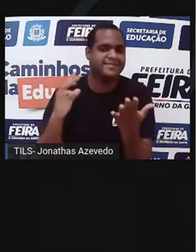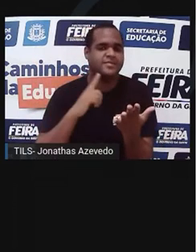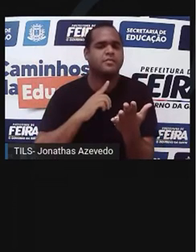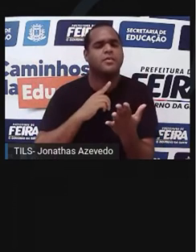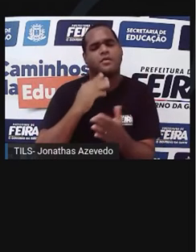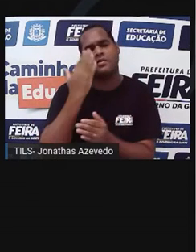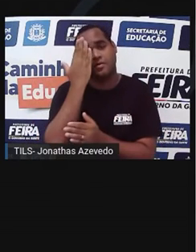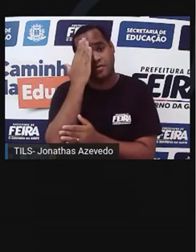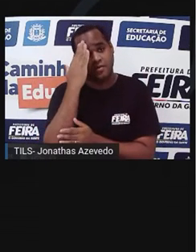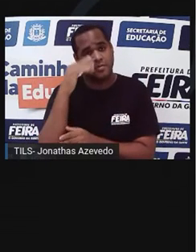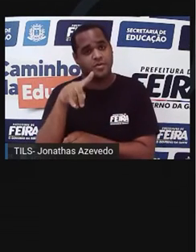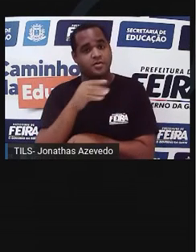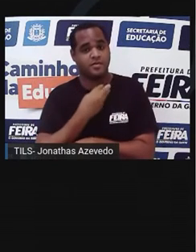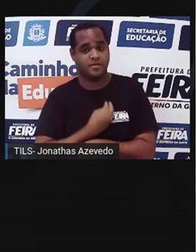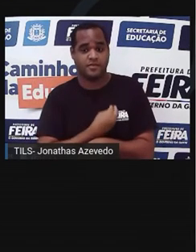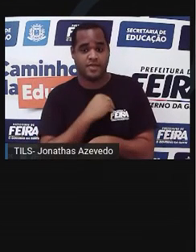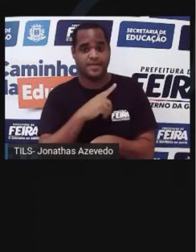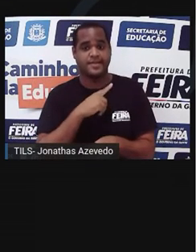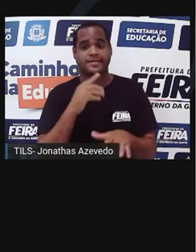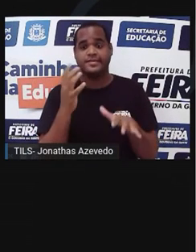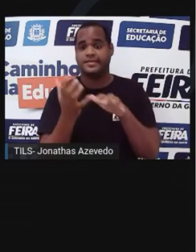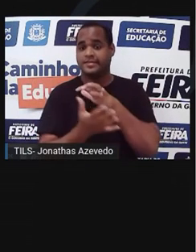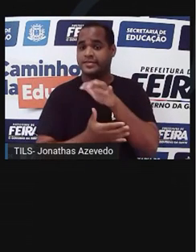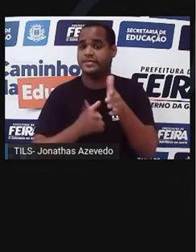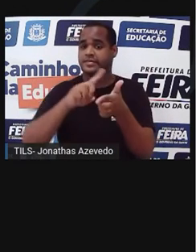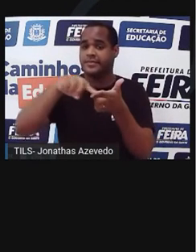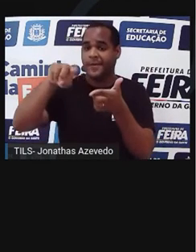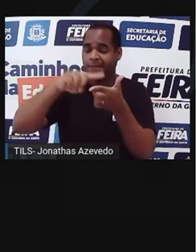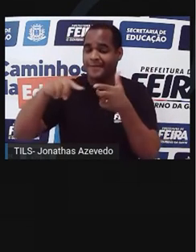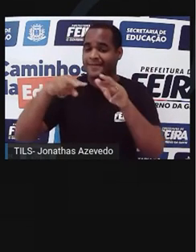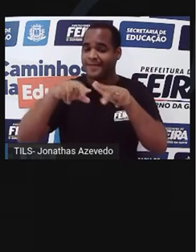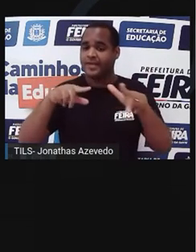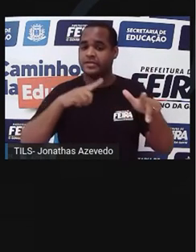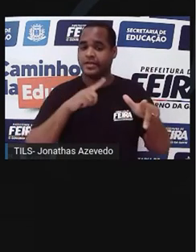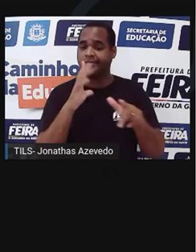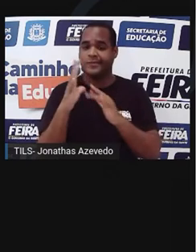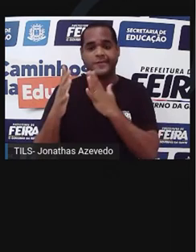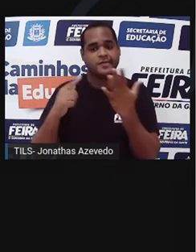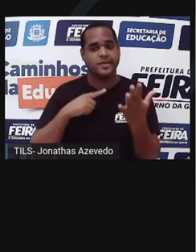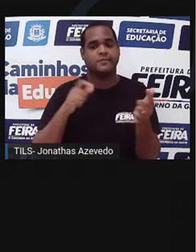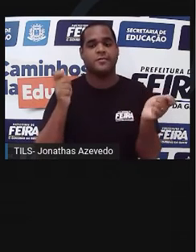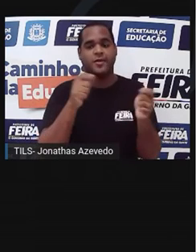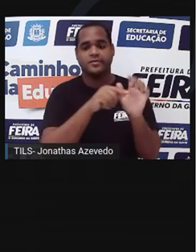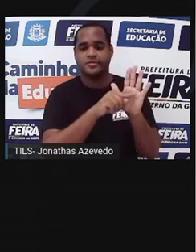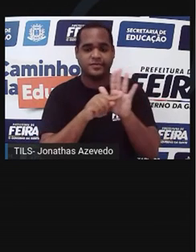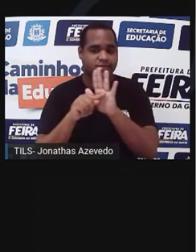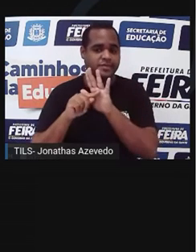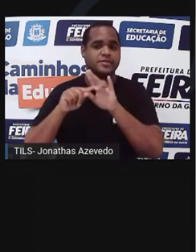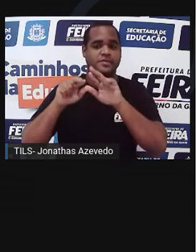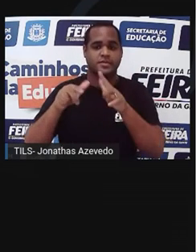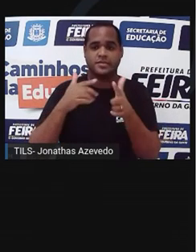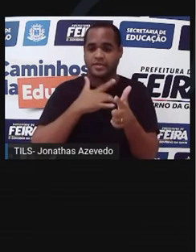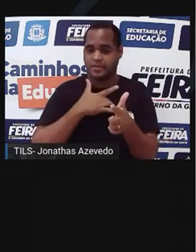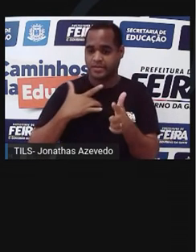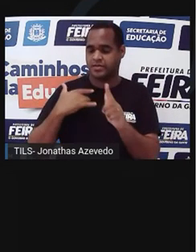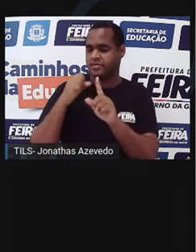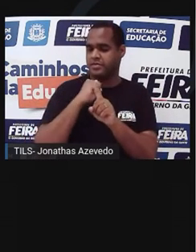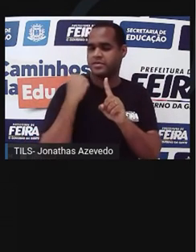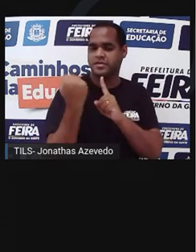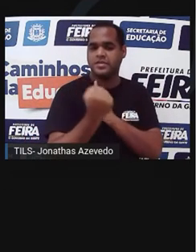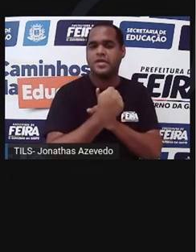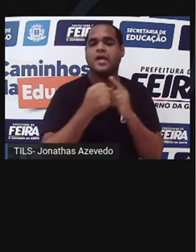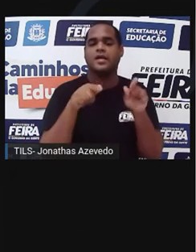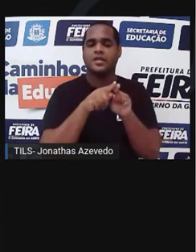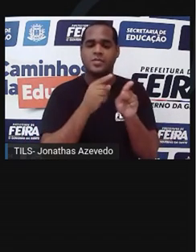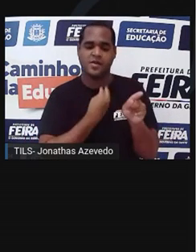Já se sabe que vivemos uma grave crise ambiental, que põe em risco as atividades produtivas, o bem-estar da sociedade e até